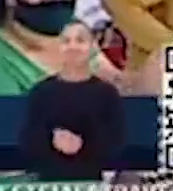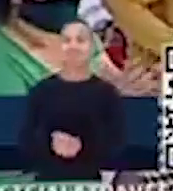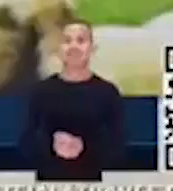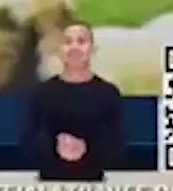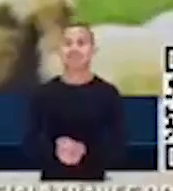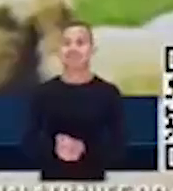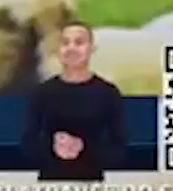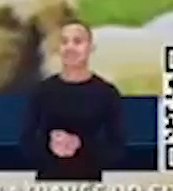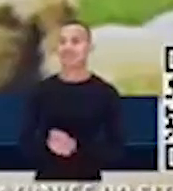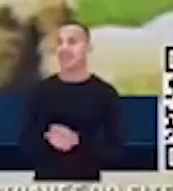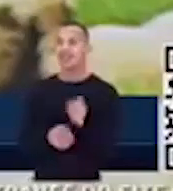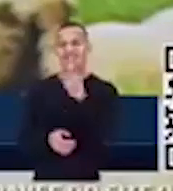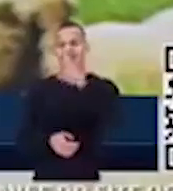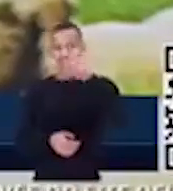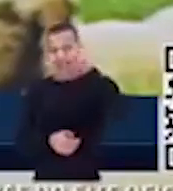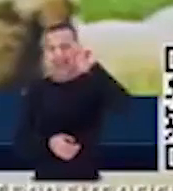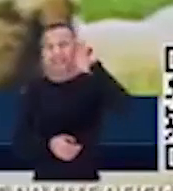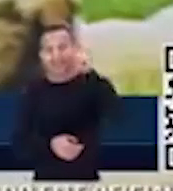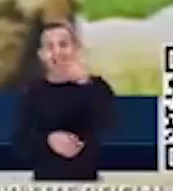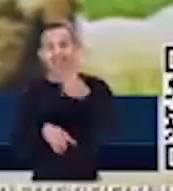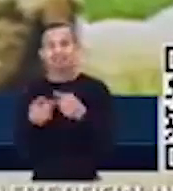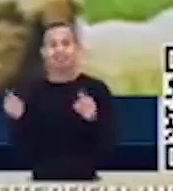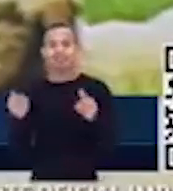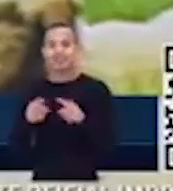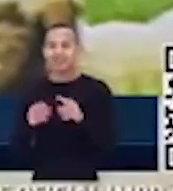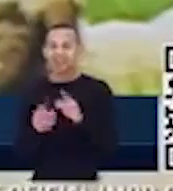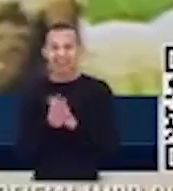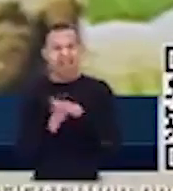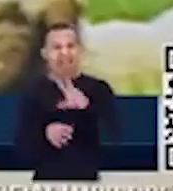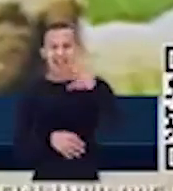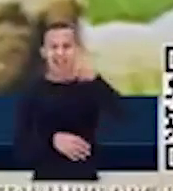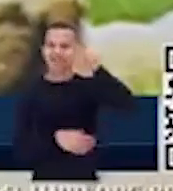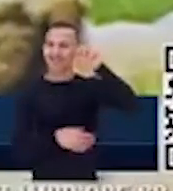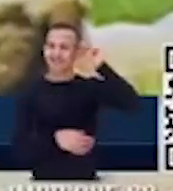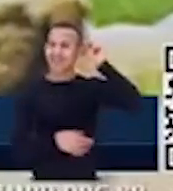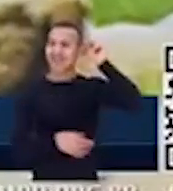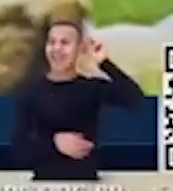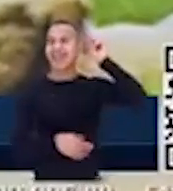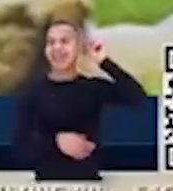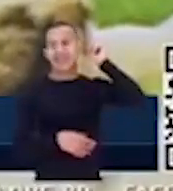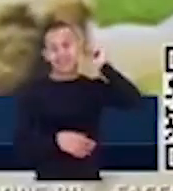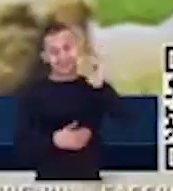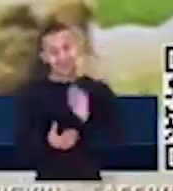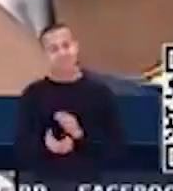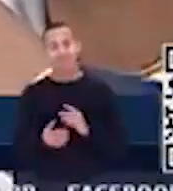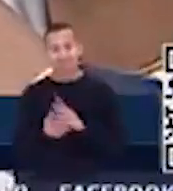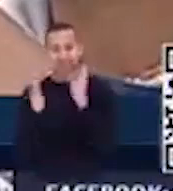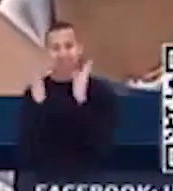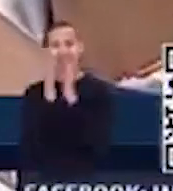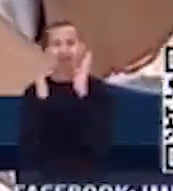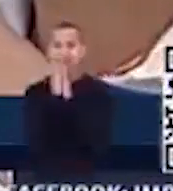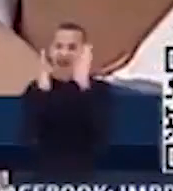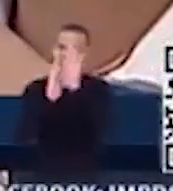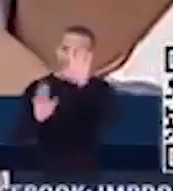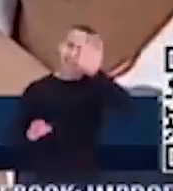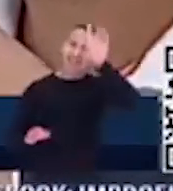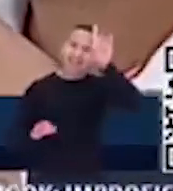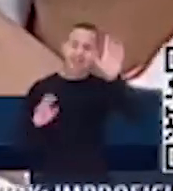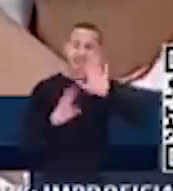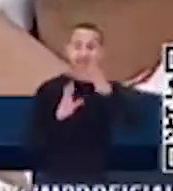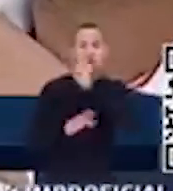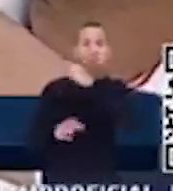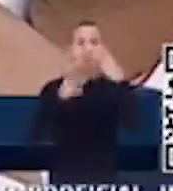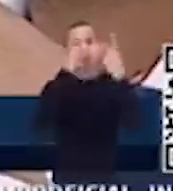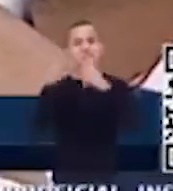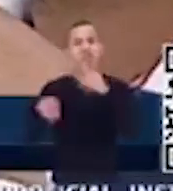Não é do seu tempo, não. Você é antigo. Diga glória a Deus. Glória a Deus.